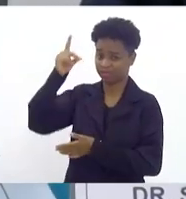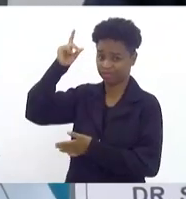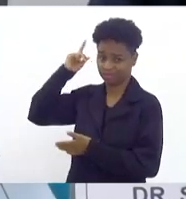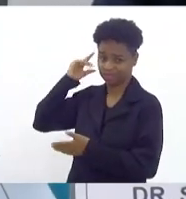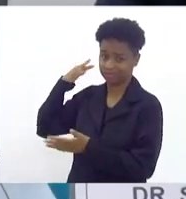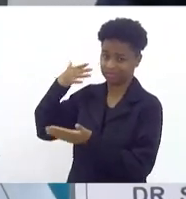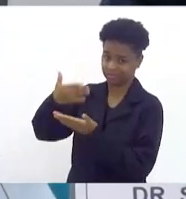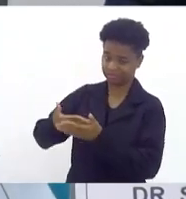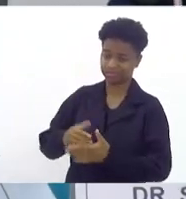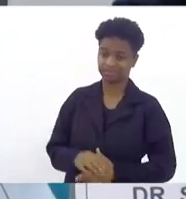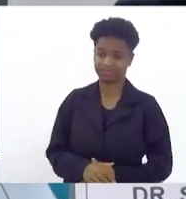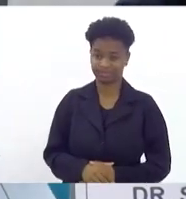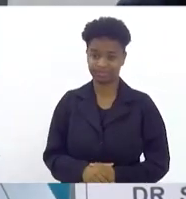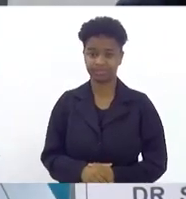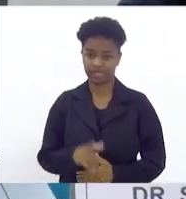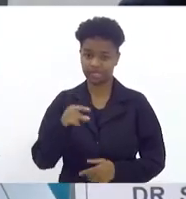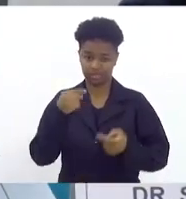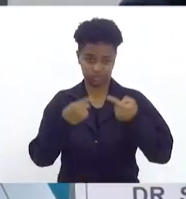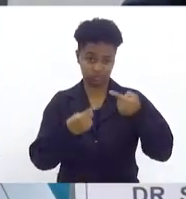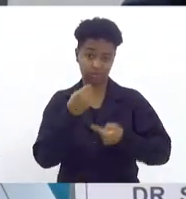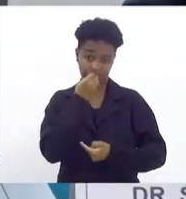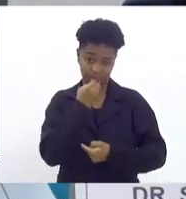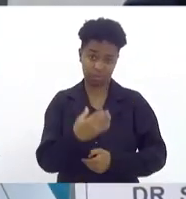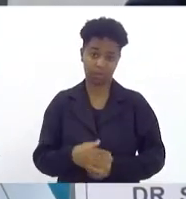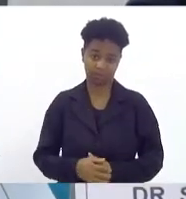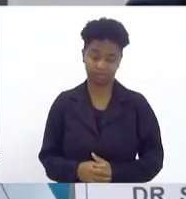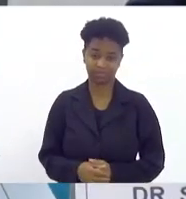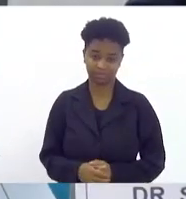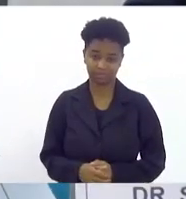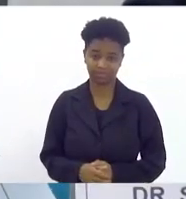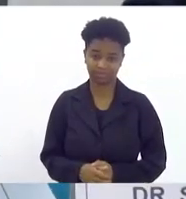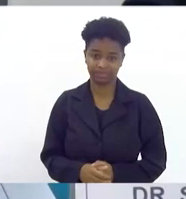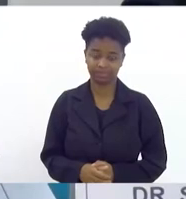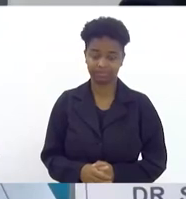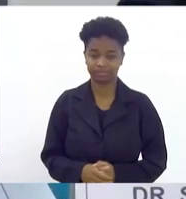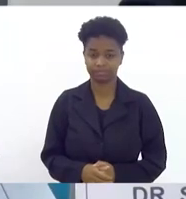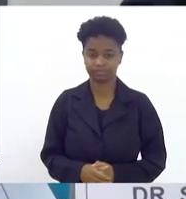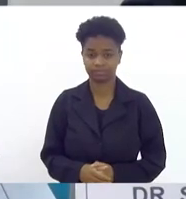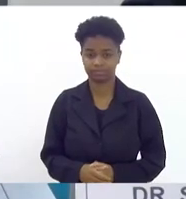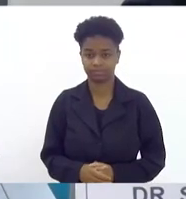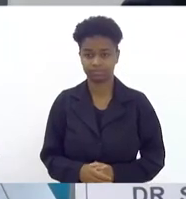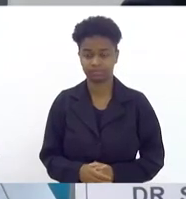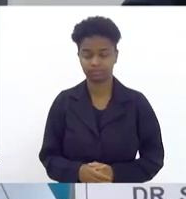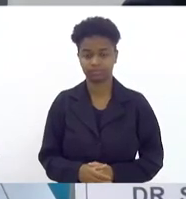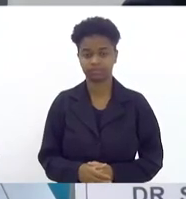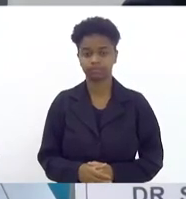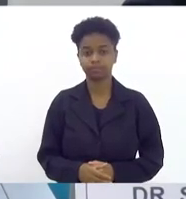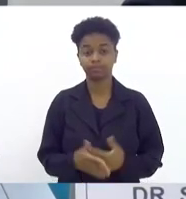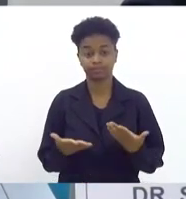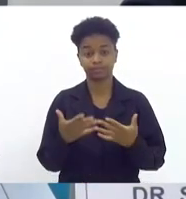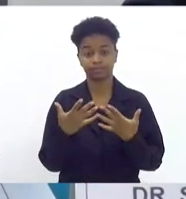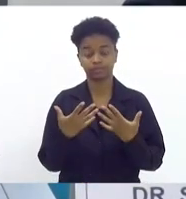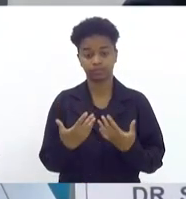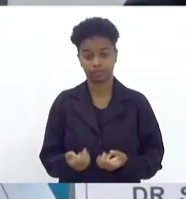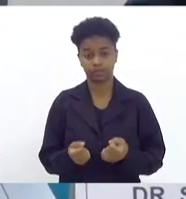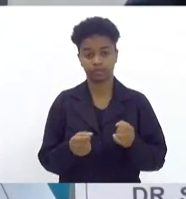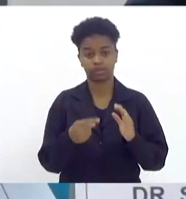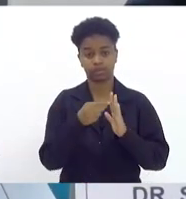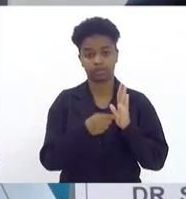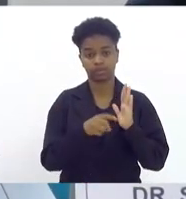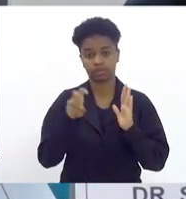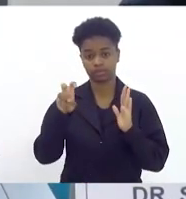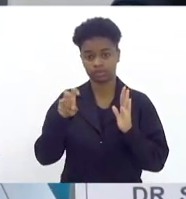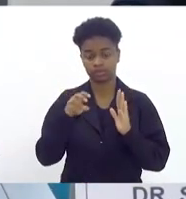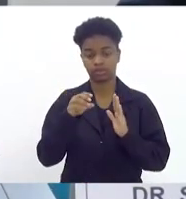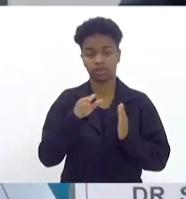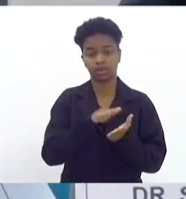Essa discussão vai ser boa. Essa discussão vai ser, pautar só esse no dia. Histórico. Vamos lá. O quinto item da pauta é o